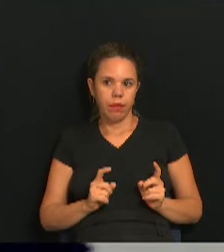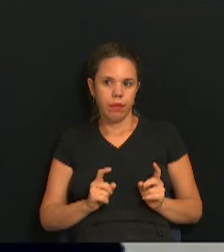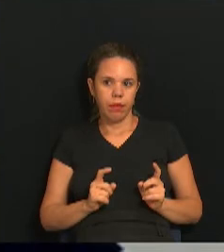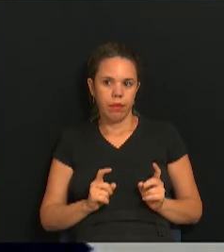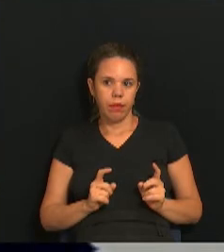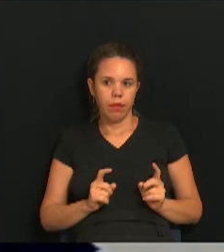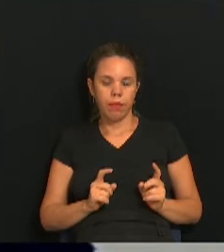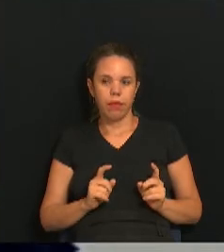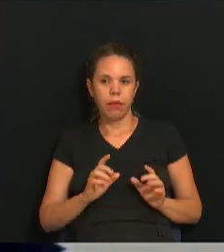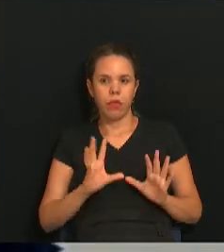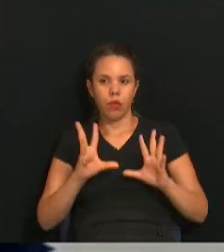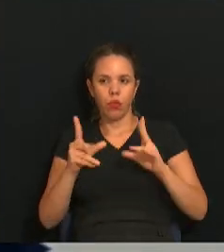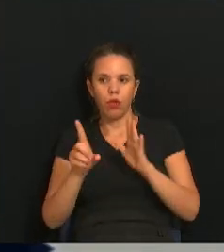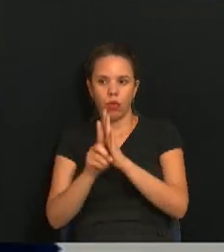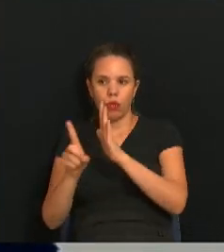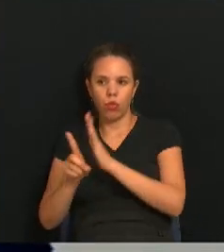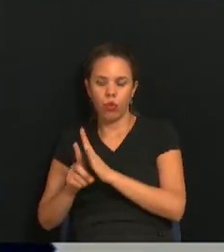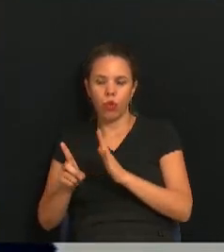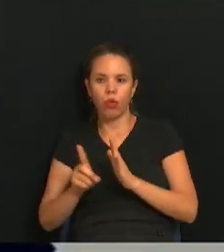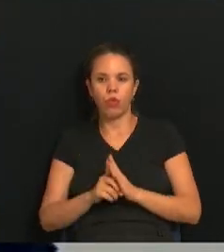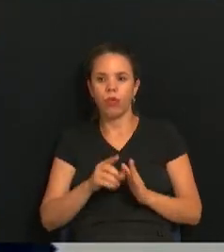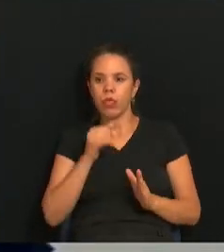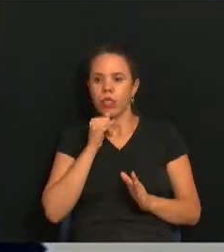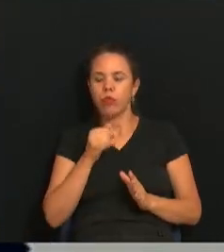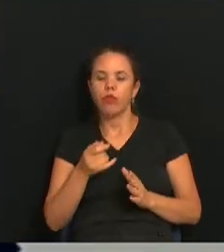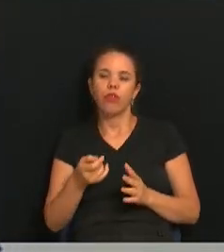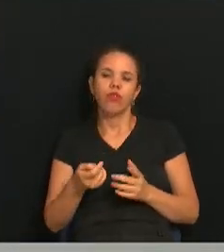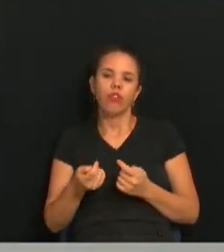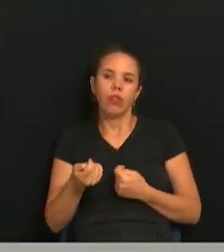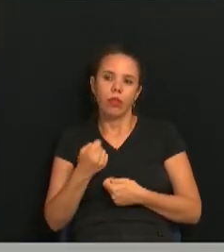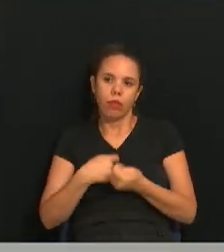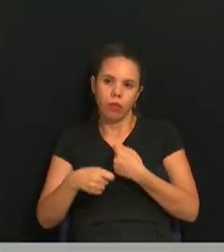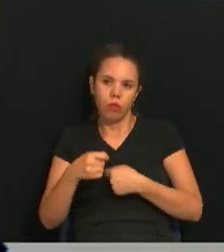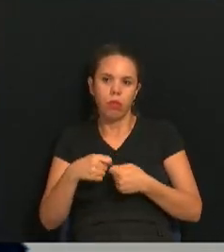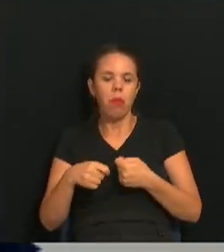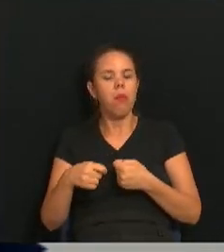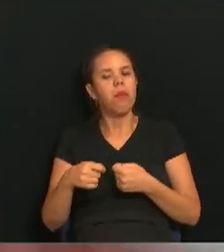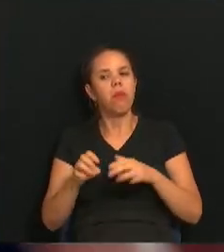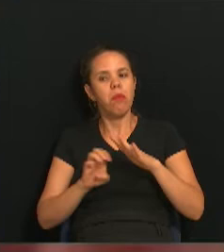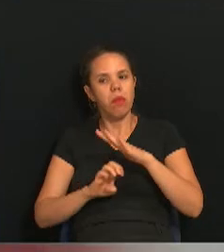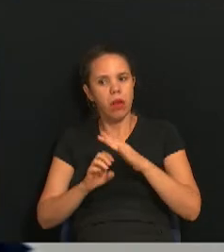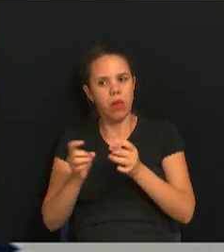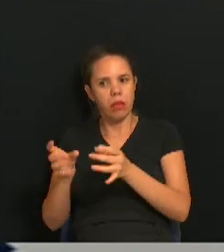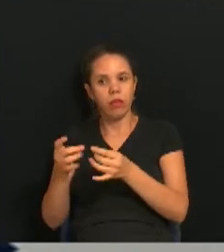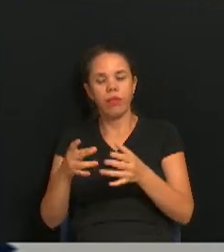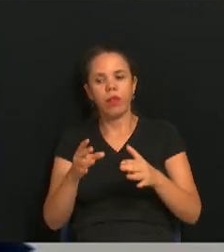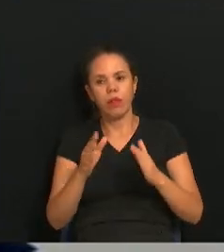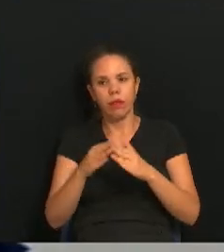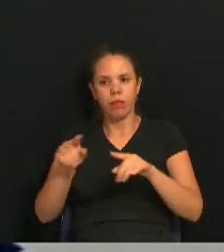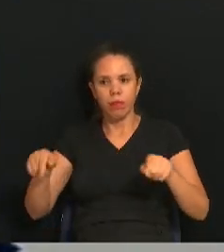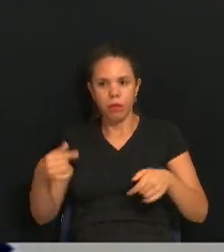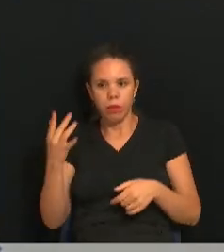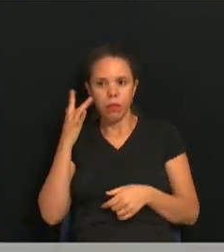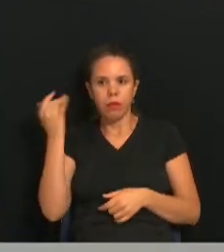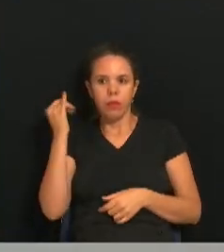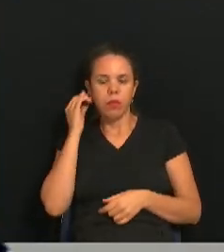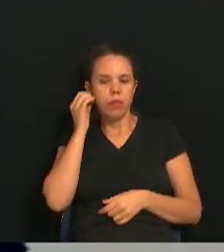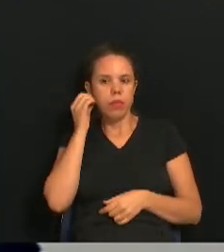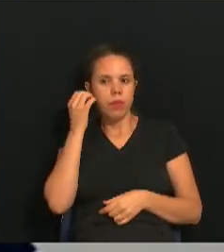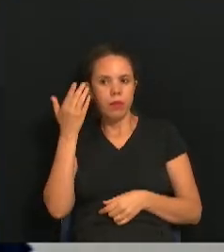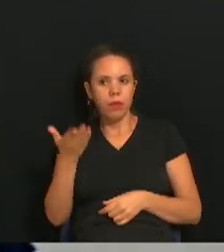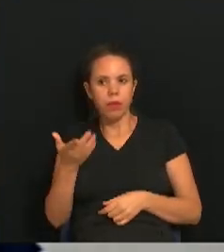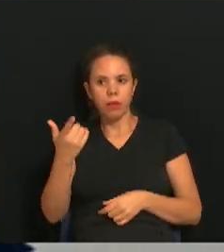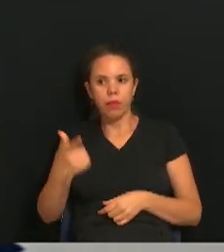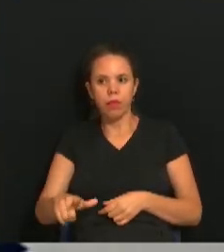imobiliário, mas algumas adequações elas sempre têm que ser feitas. Então, eu acho importante que Vossa Excelência marque uma